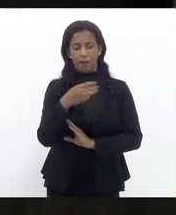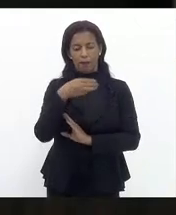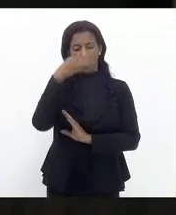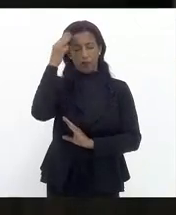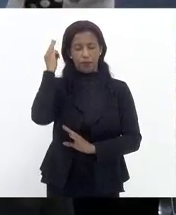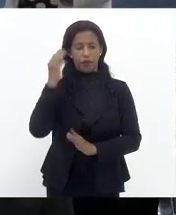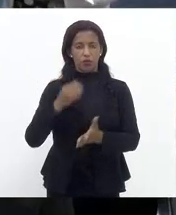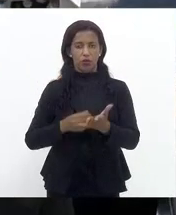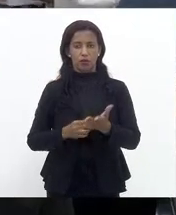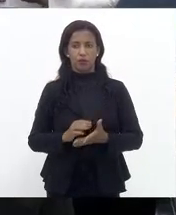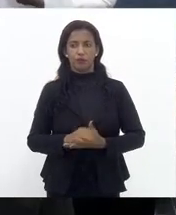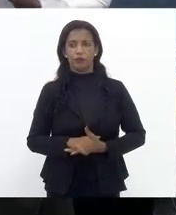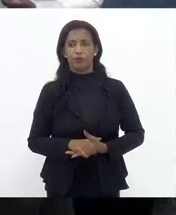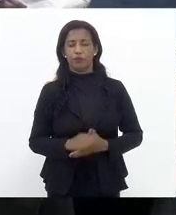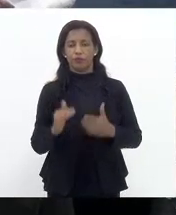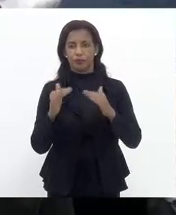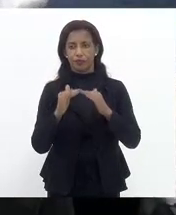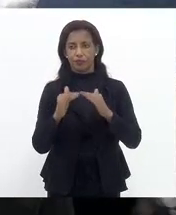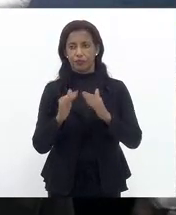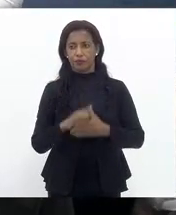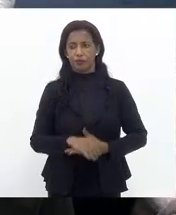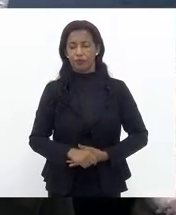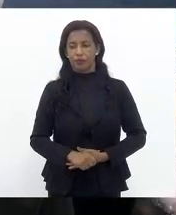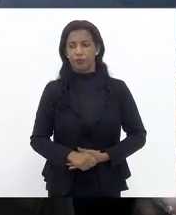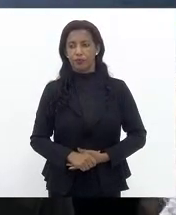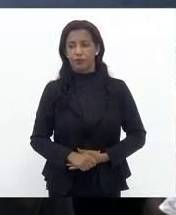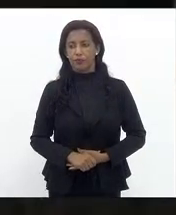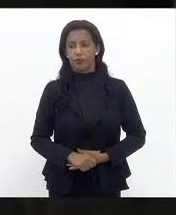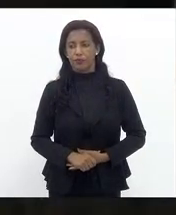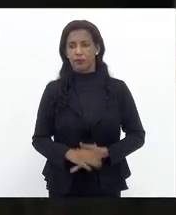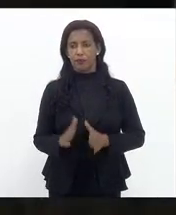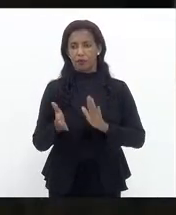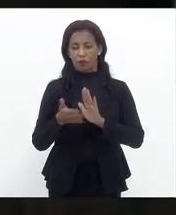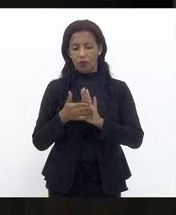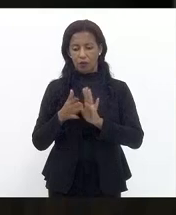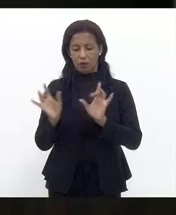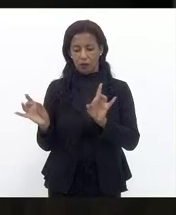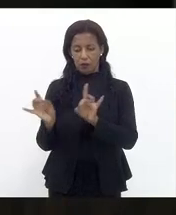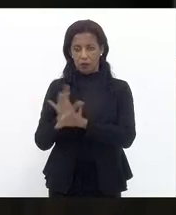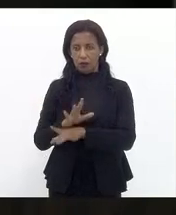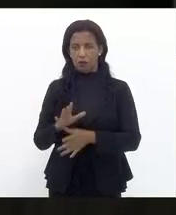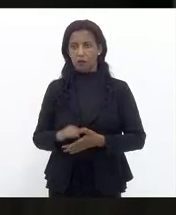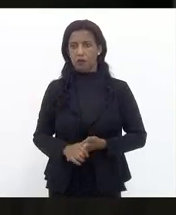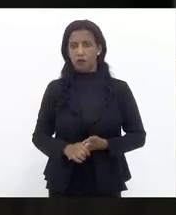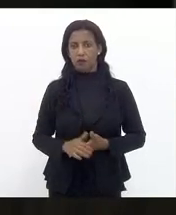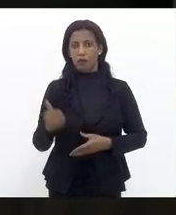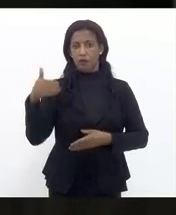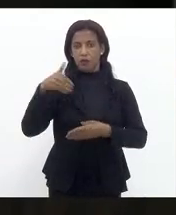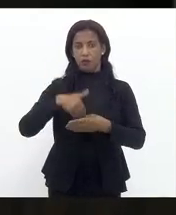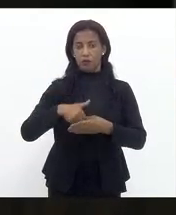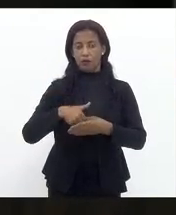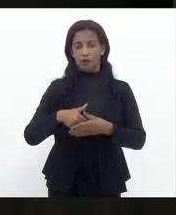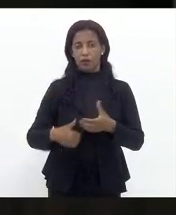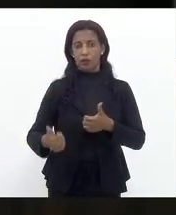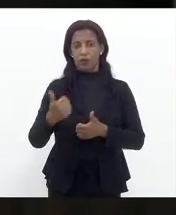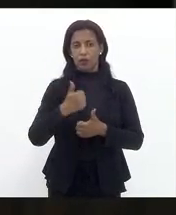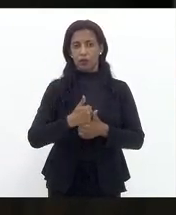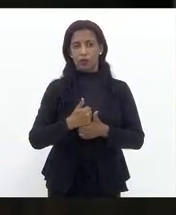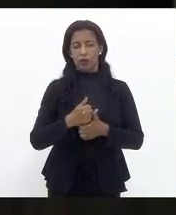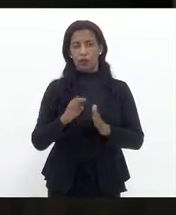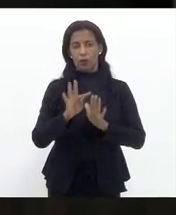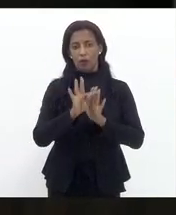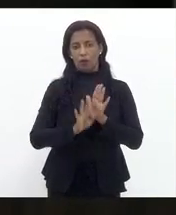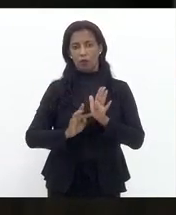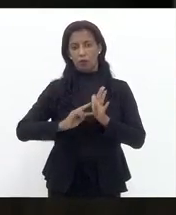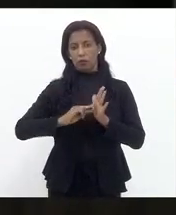Pacheco. Favorável, presidente. Com os pareceres emitidos, em votação substitutivo, com forma final de